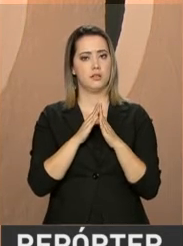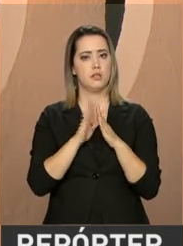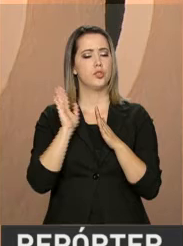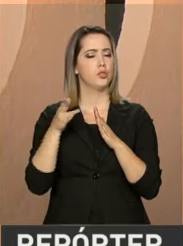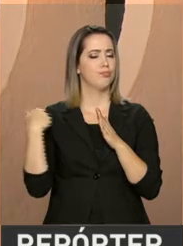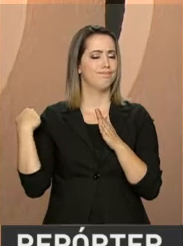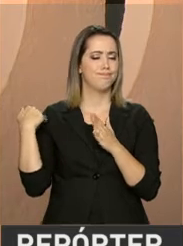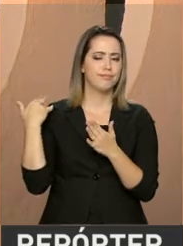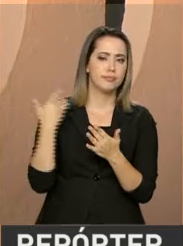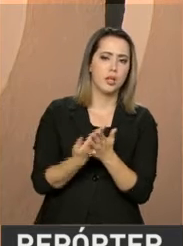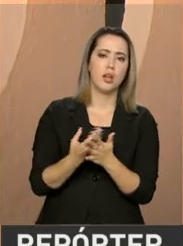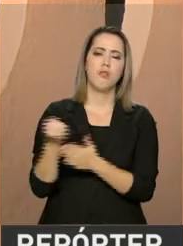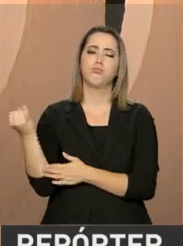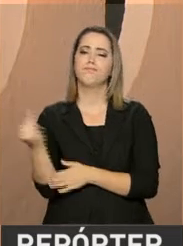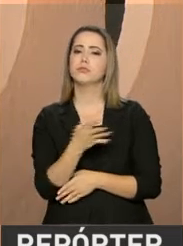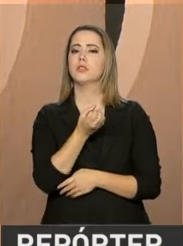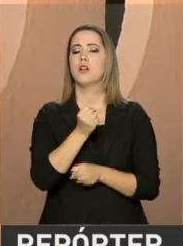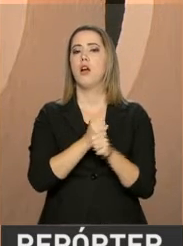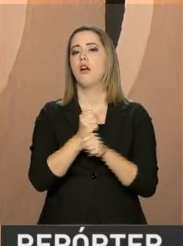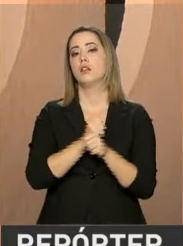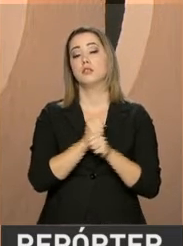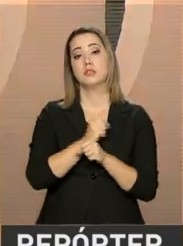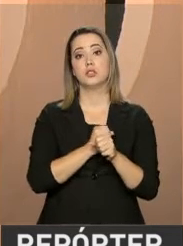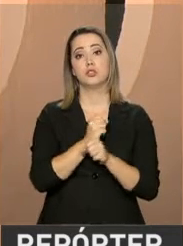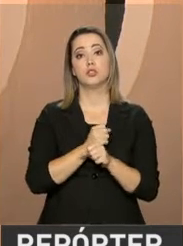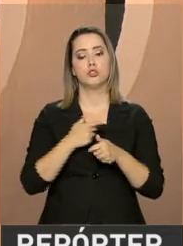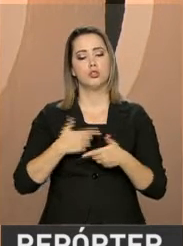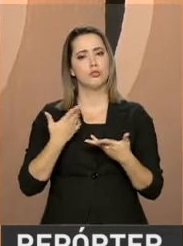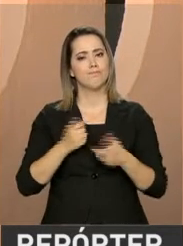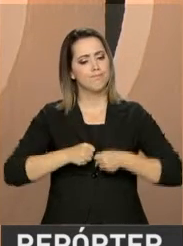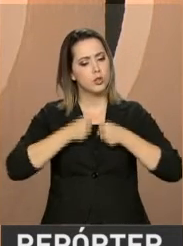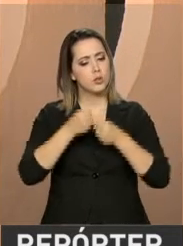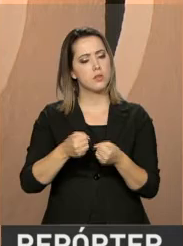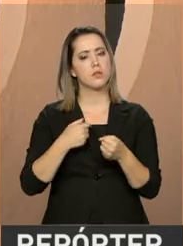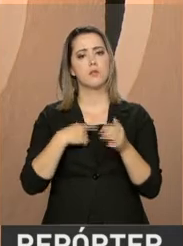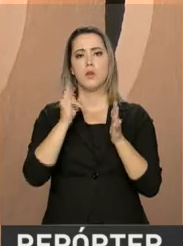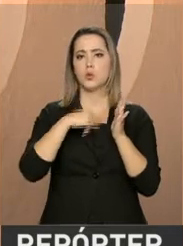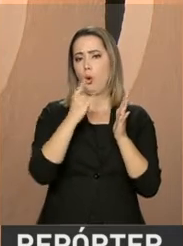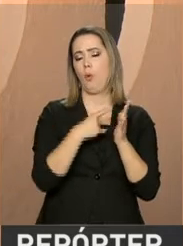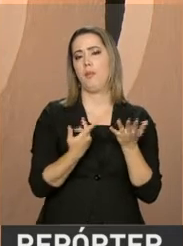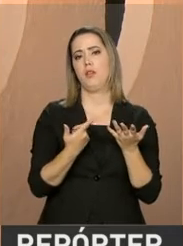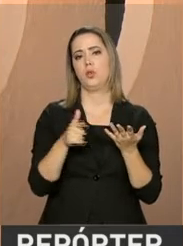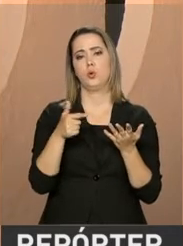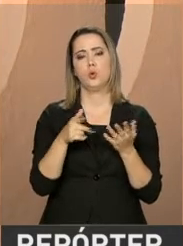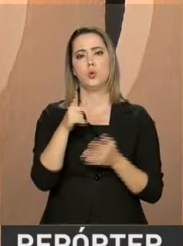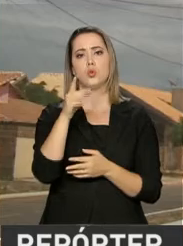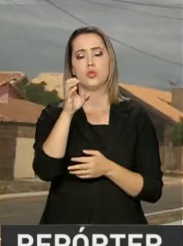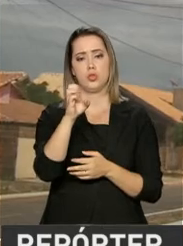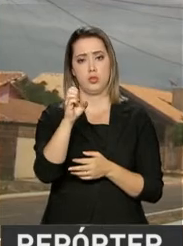muitos anos a antiga luta para a regularização dessa região ea gente só tinha a posse da casa antes não tinha